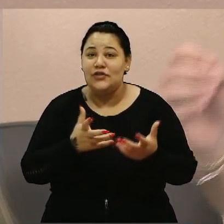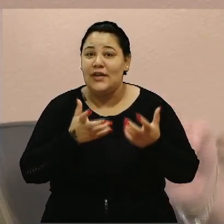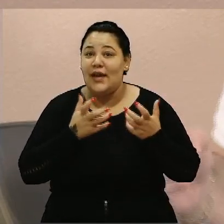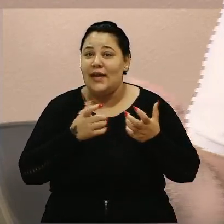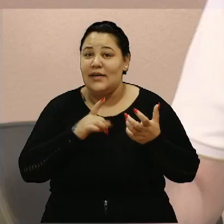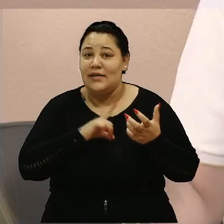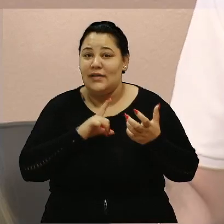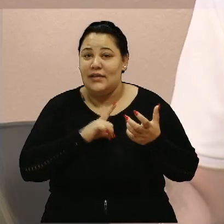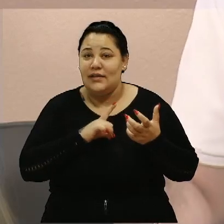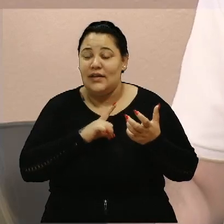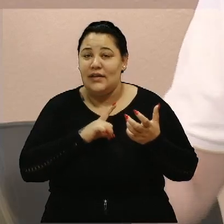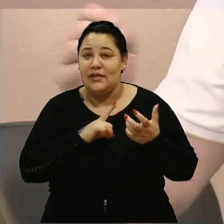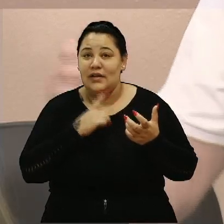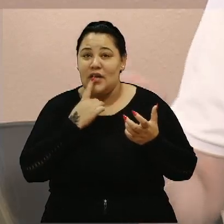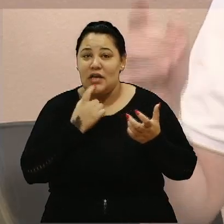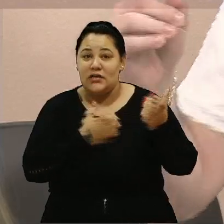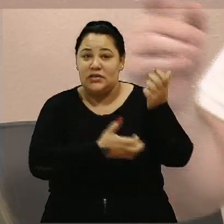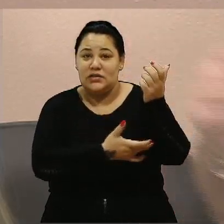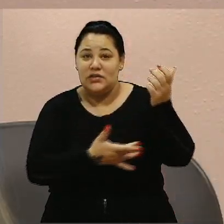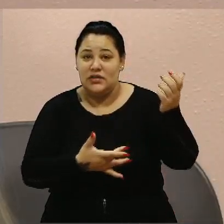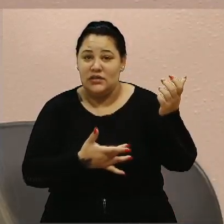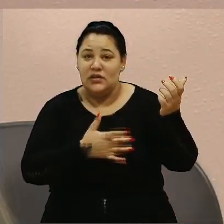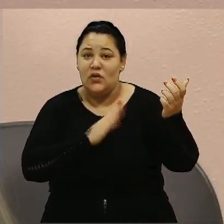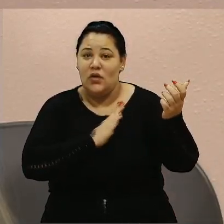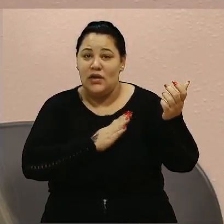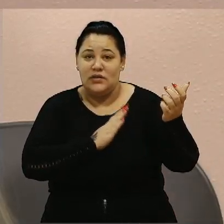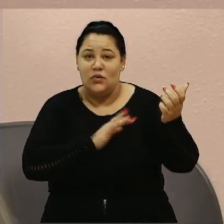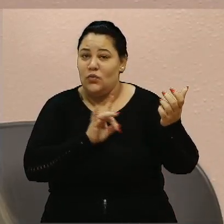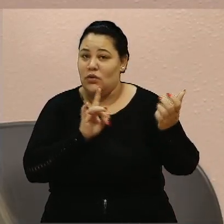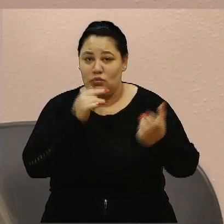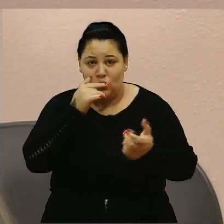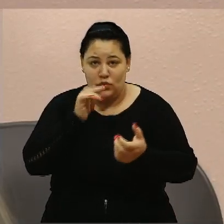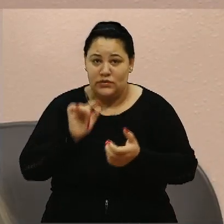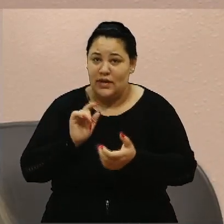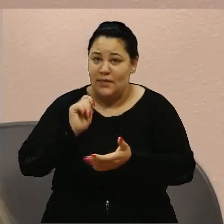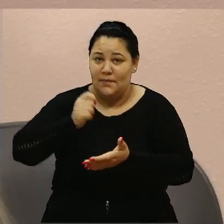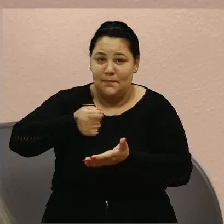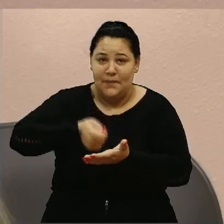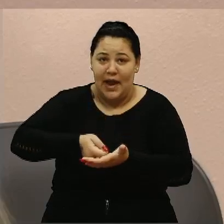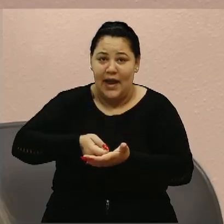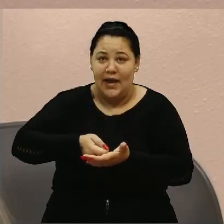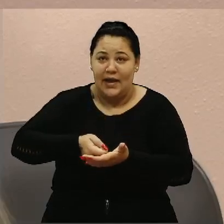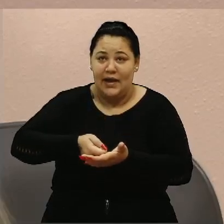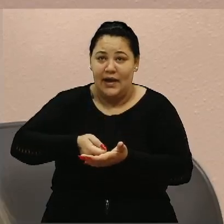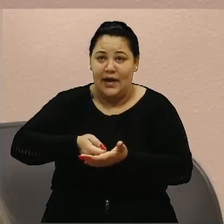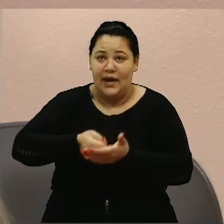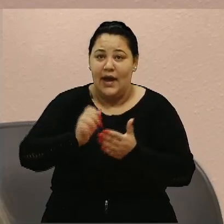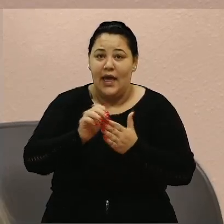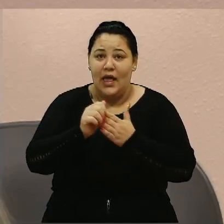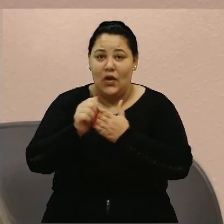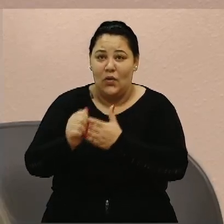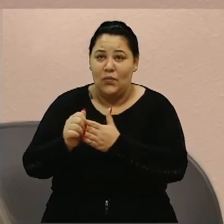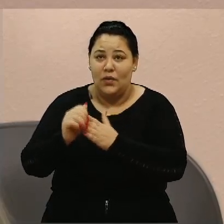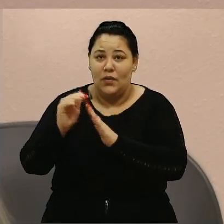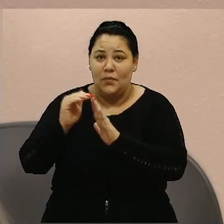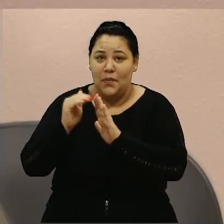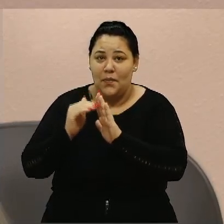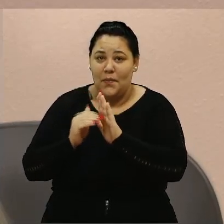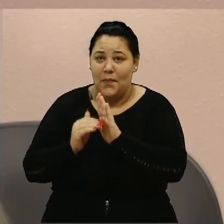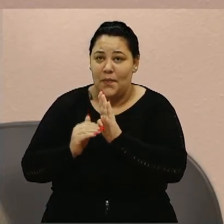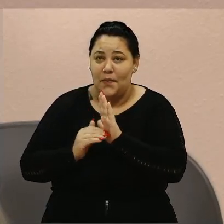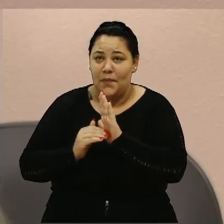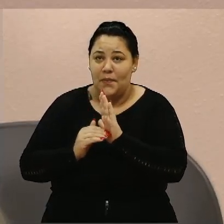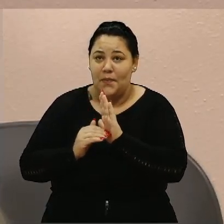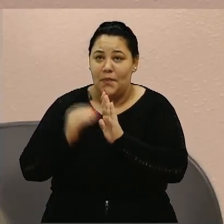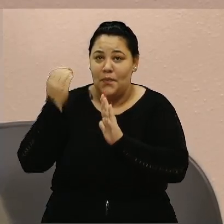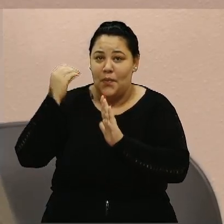sangue e o coração de italiano, se não tem condições, ela segue toda a documentação do site do Consulado Italiano de Porto